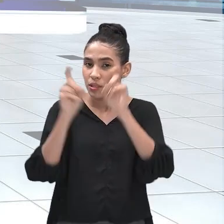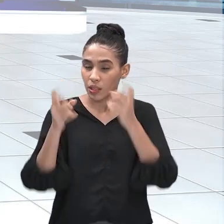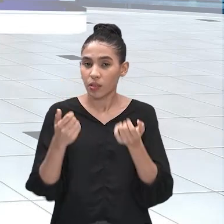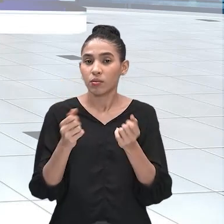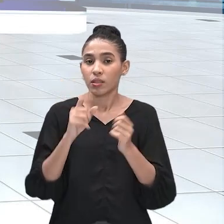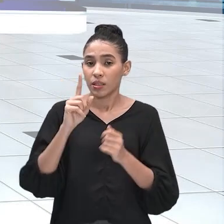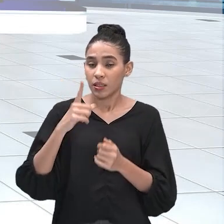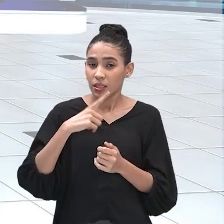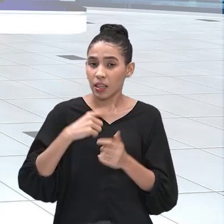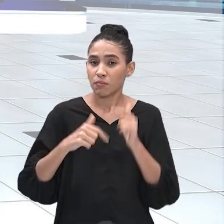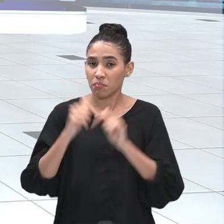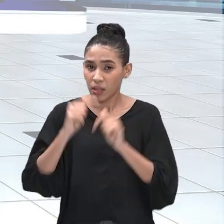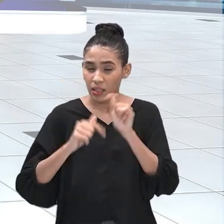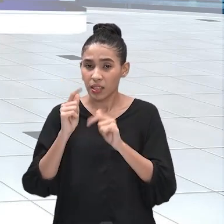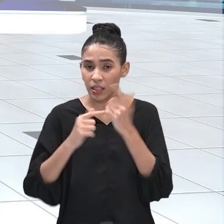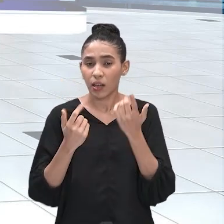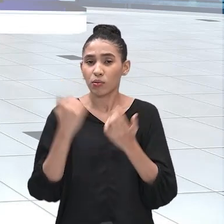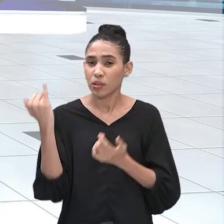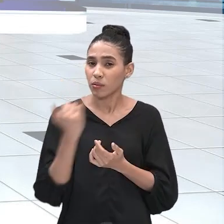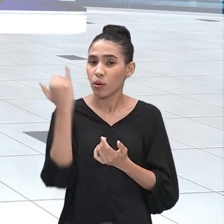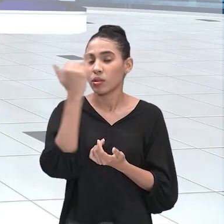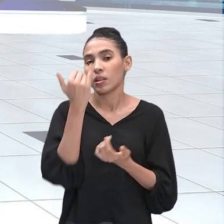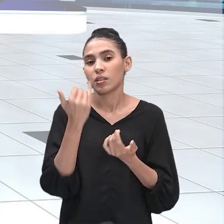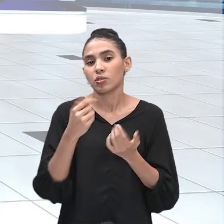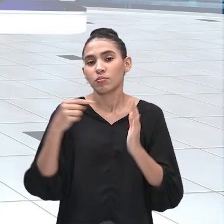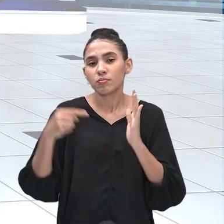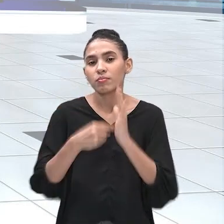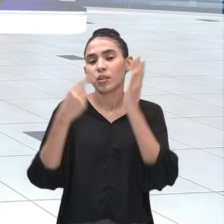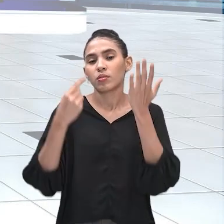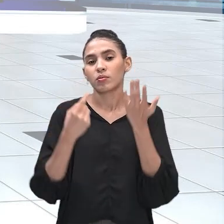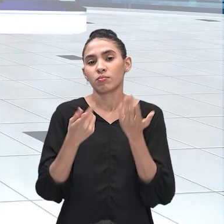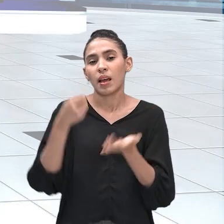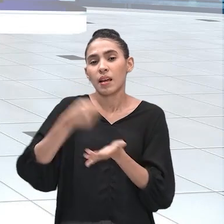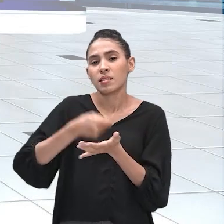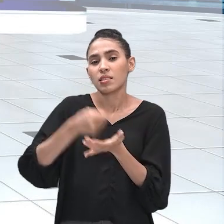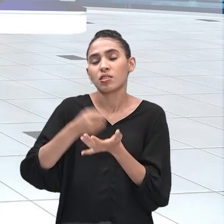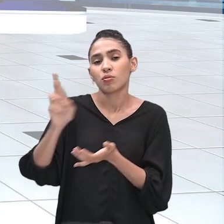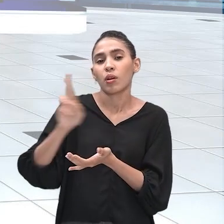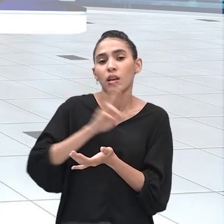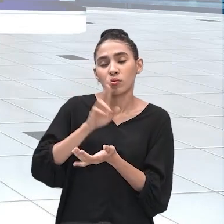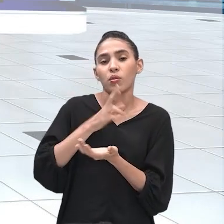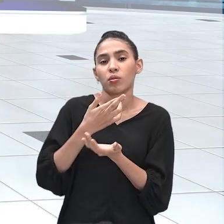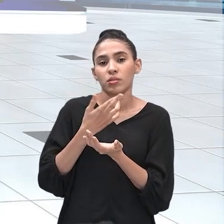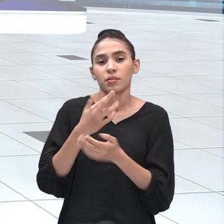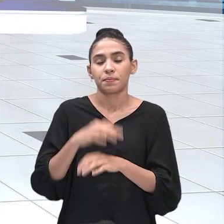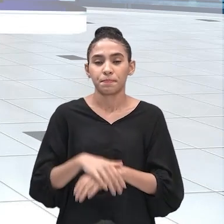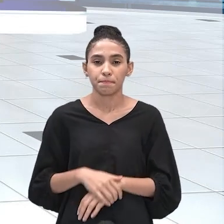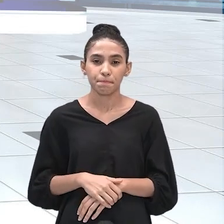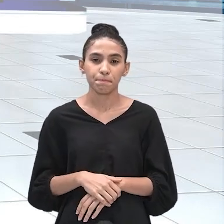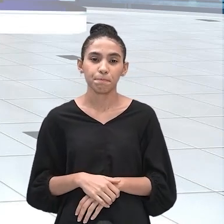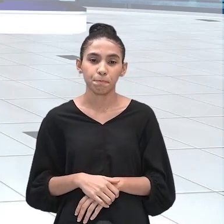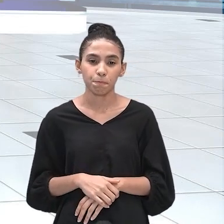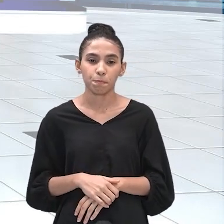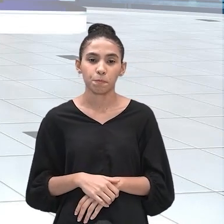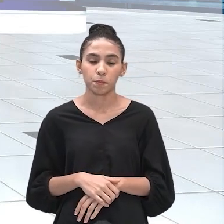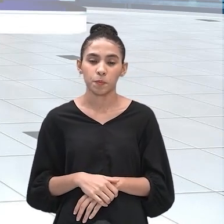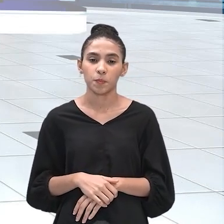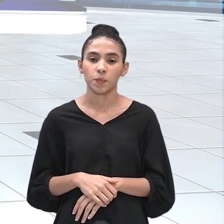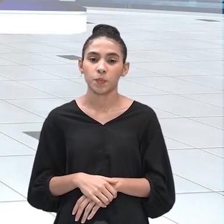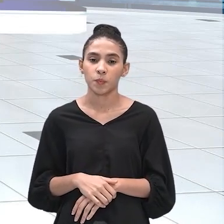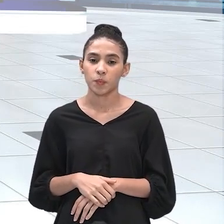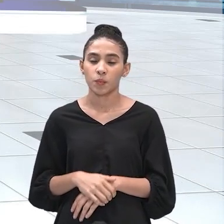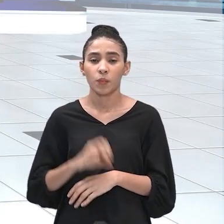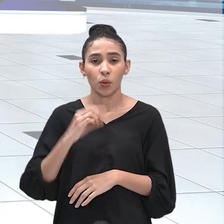importantes fontes de denúncia, exigindo uma resposta dos prestadores desses serviços, né, que não foram ali